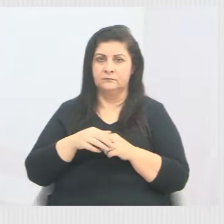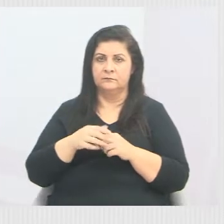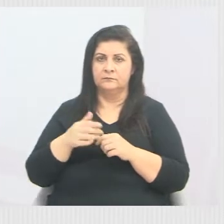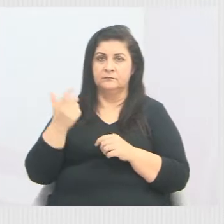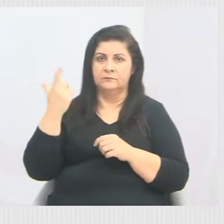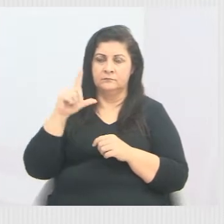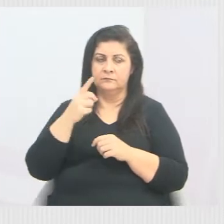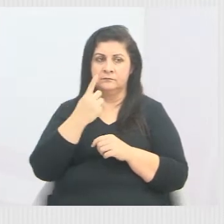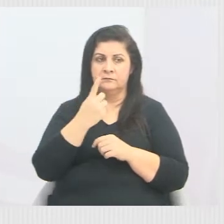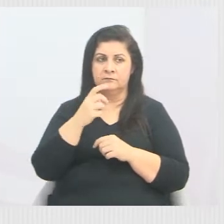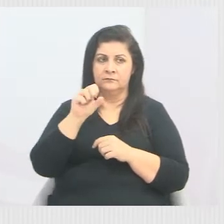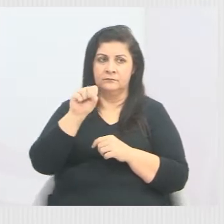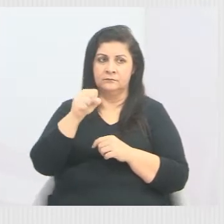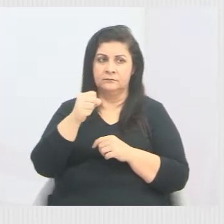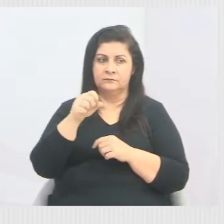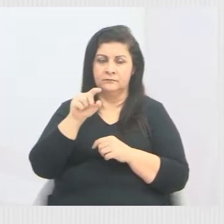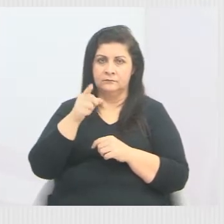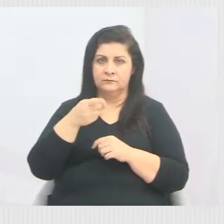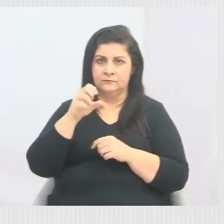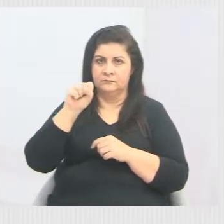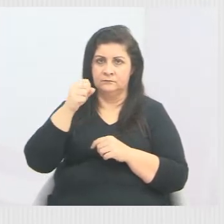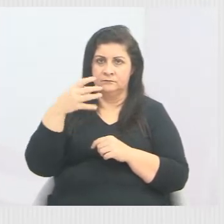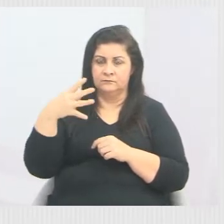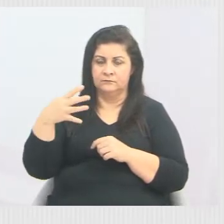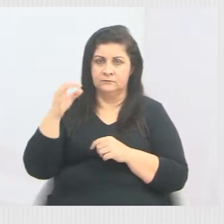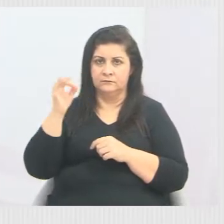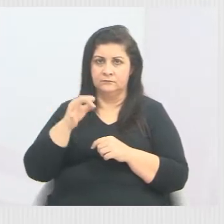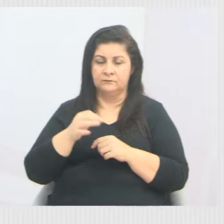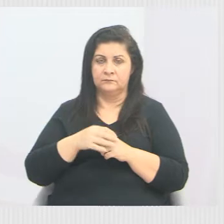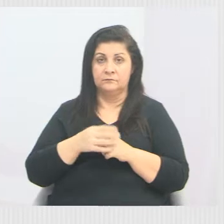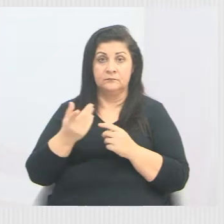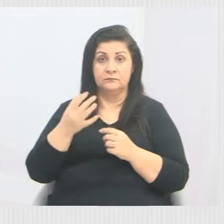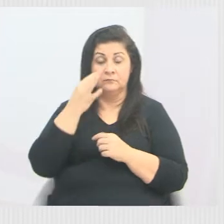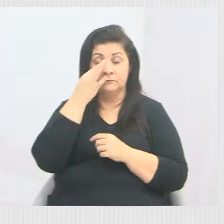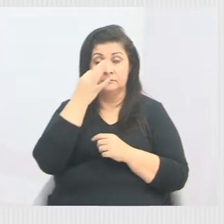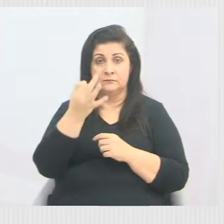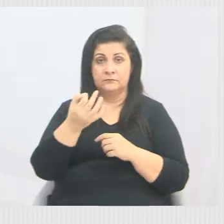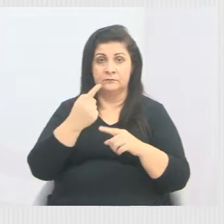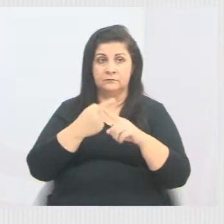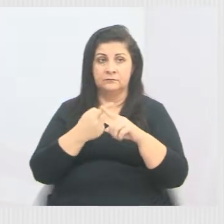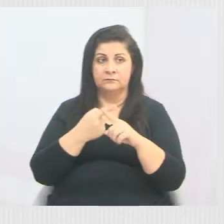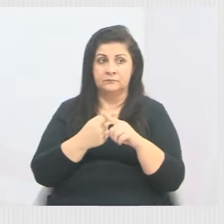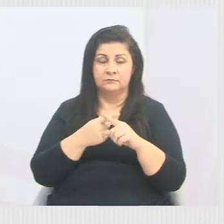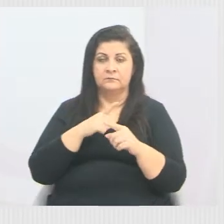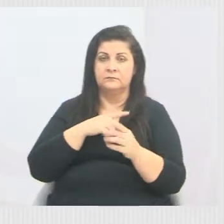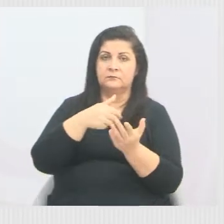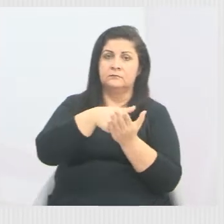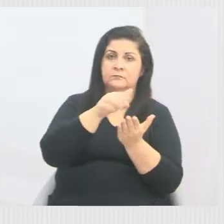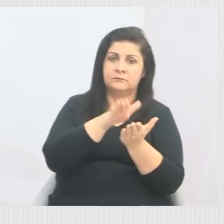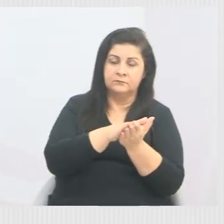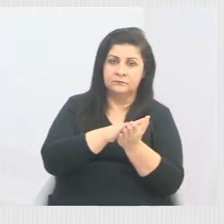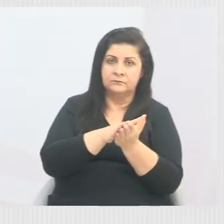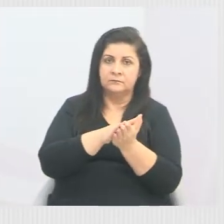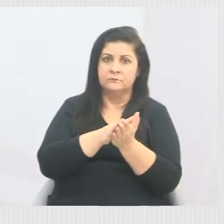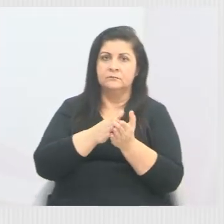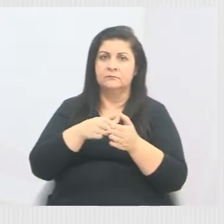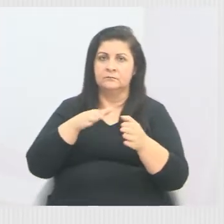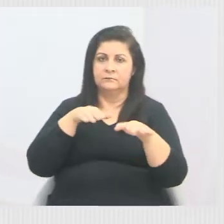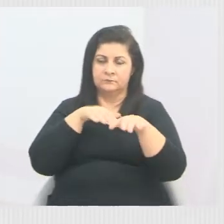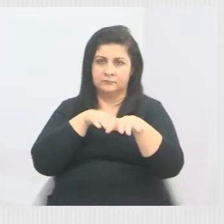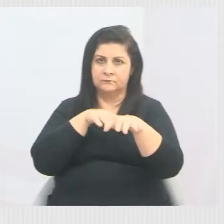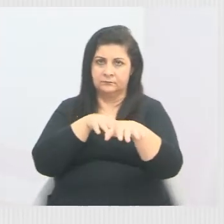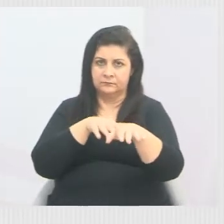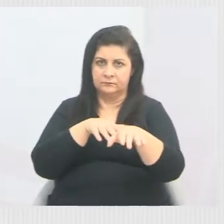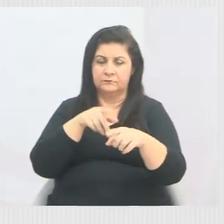18,84%. Aqui chama a atenção porque nós temos aqui dentro as multas de trânsito, né, que elas se